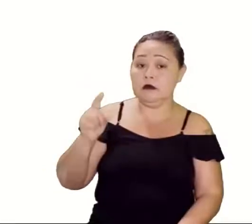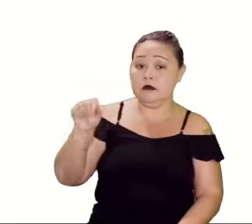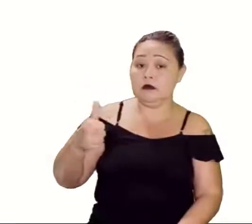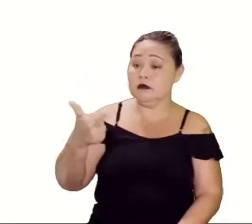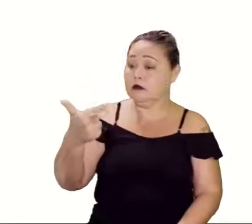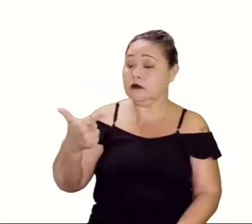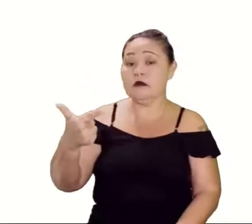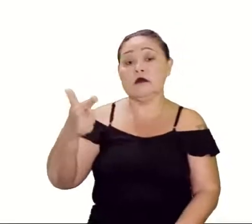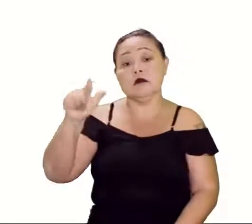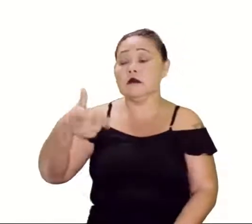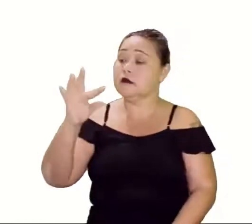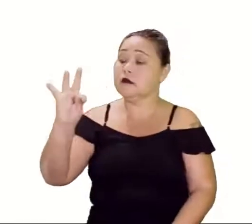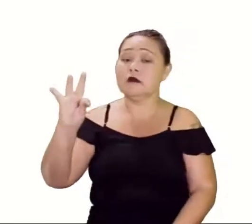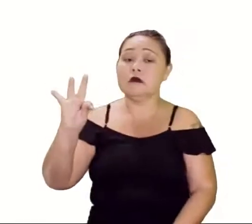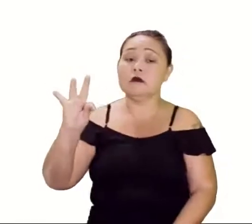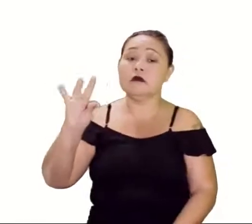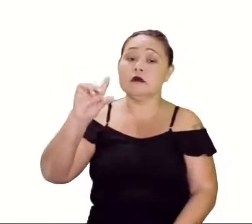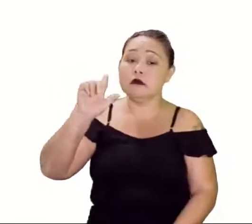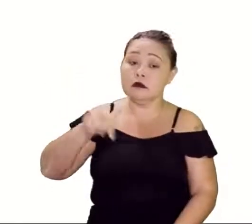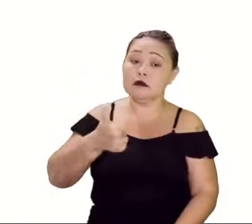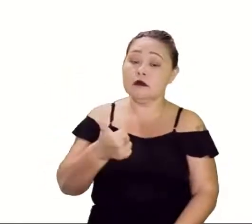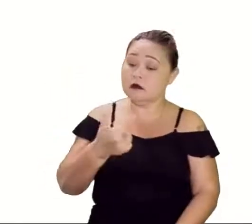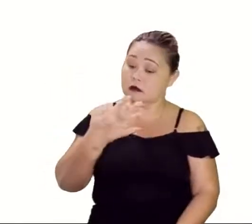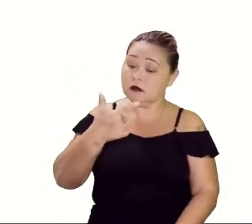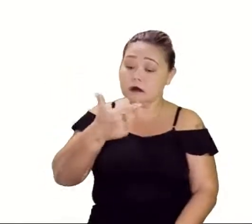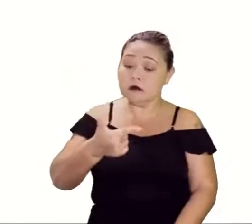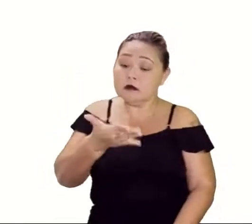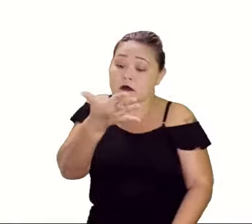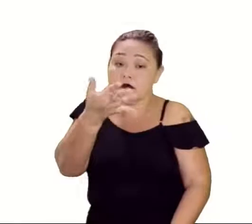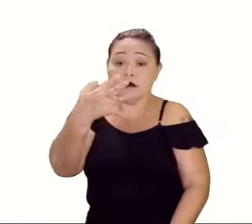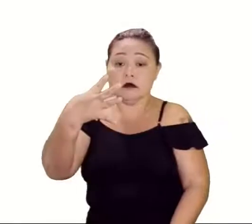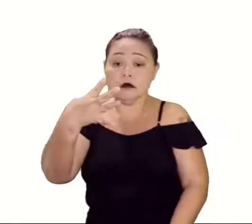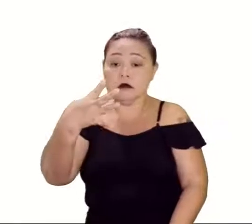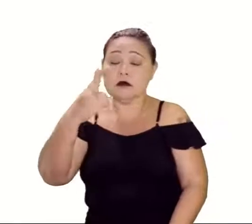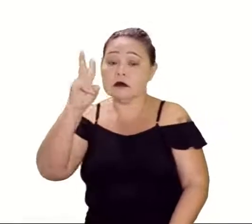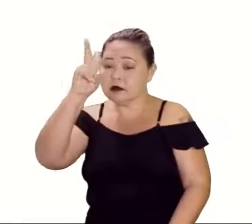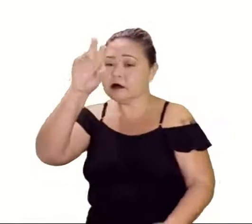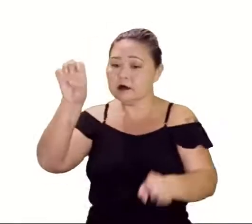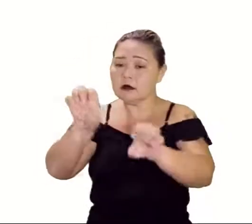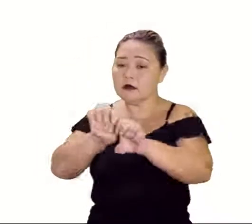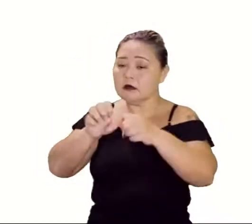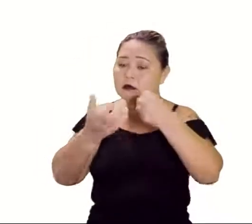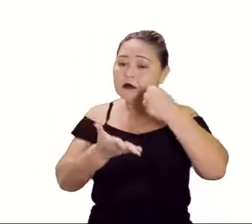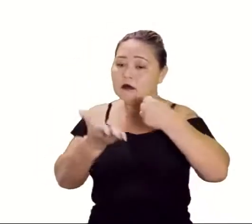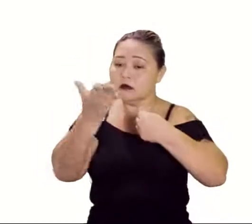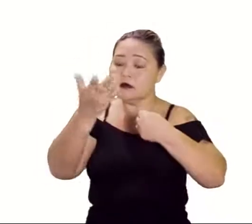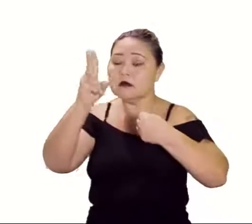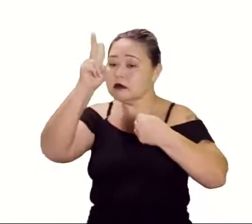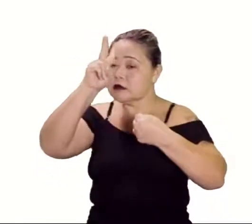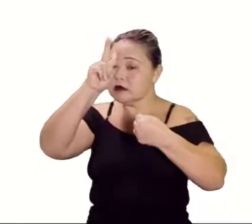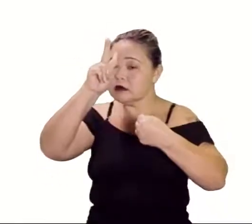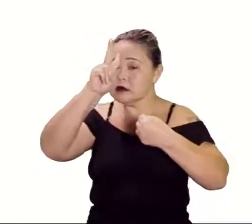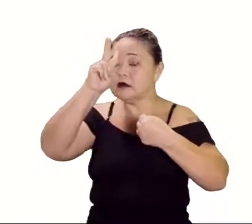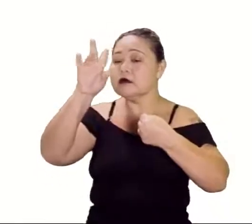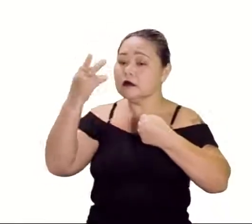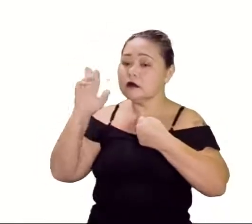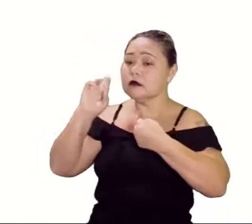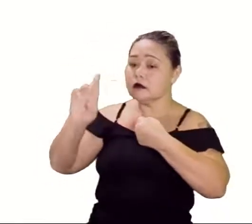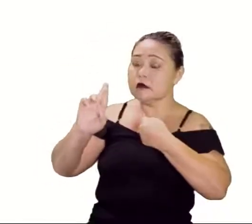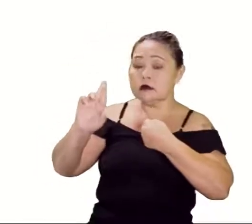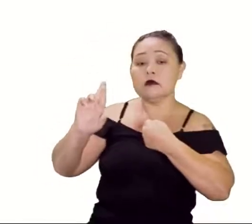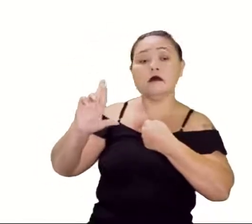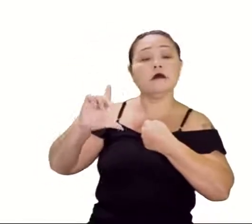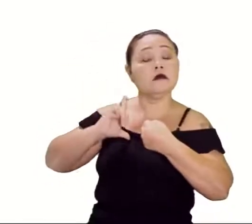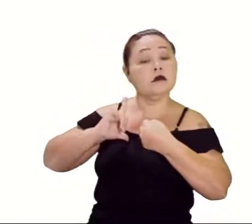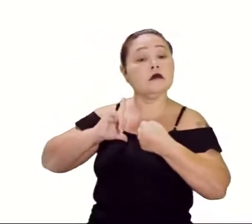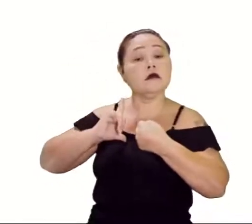2 elevado a t. Mas o meu 16 é 2 elevado à quarta. Lembra das equações exponenciais? É aí que a gente chega toda vez. Então